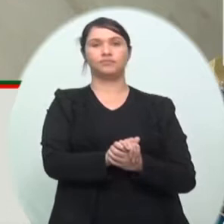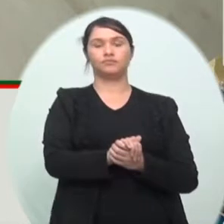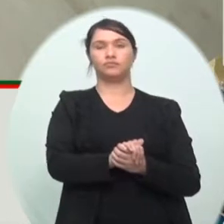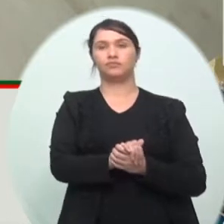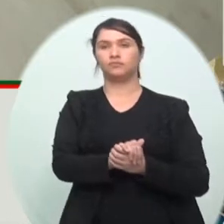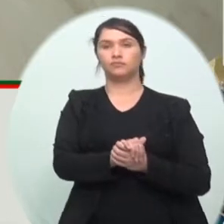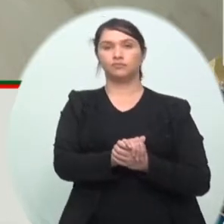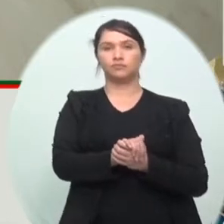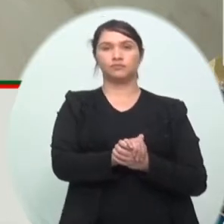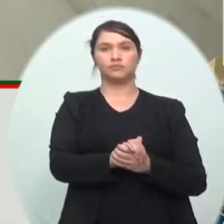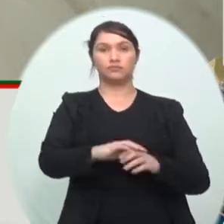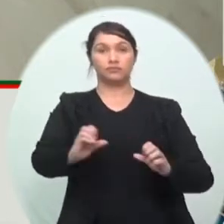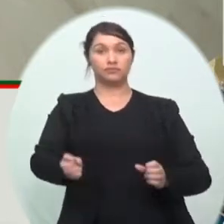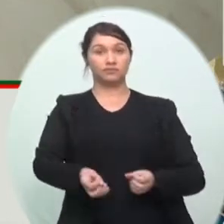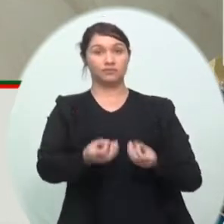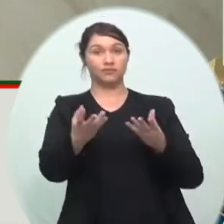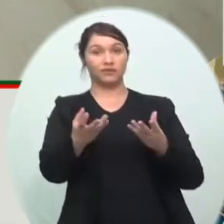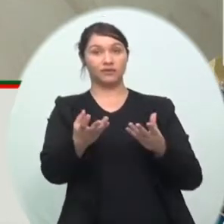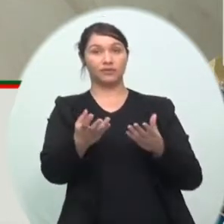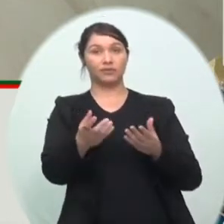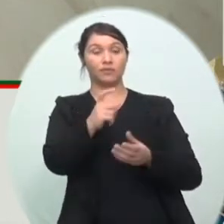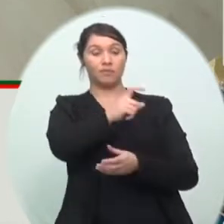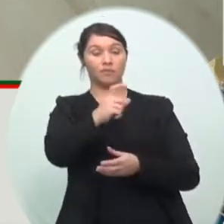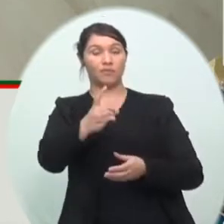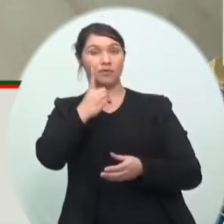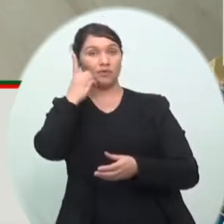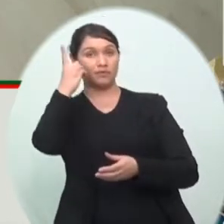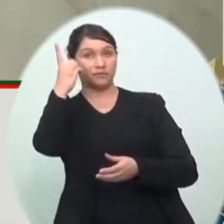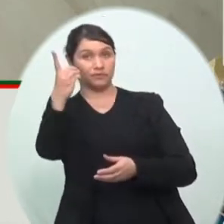com alimento espiritual. A palavra de Deus também,